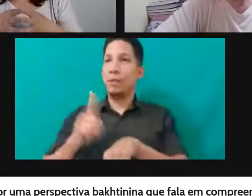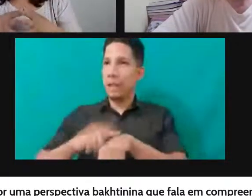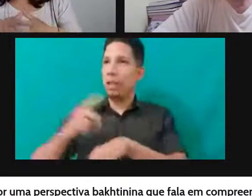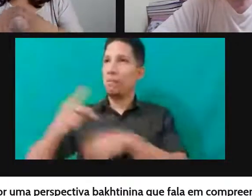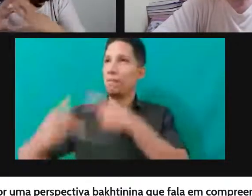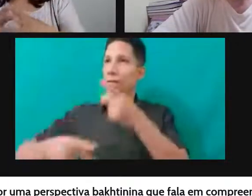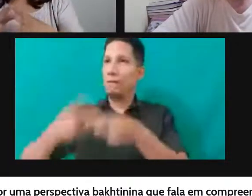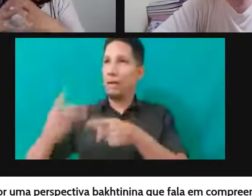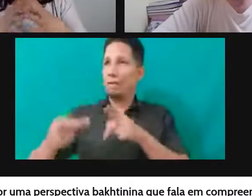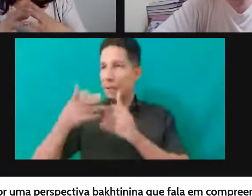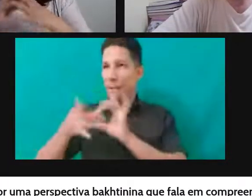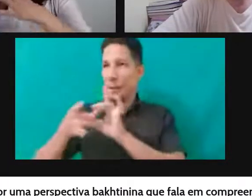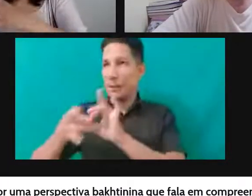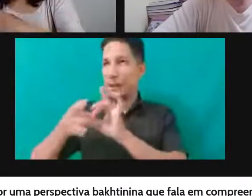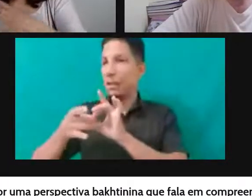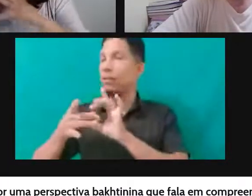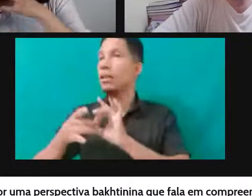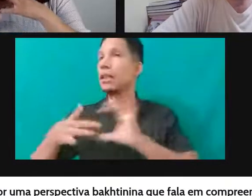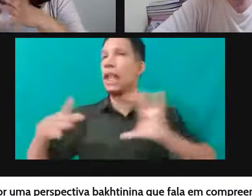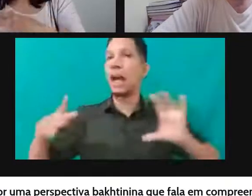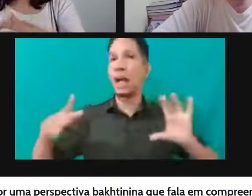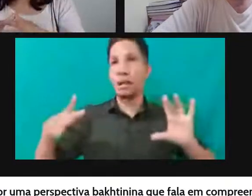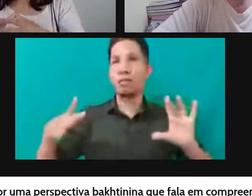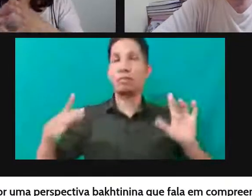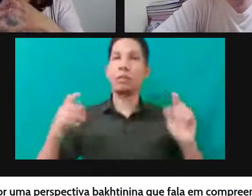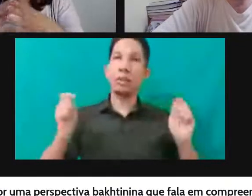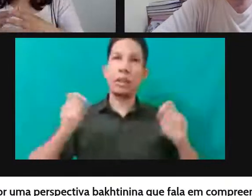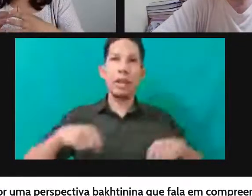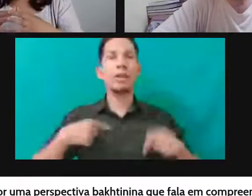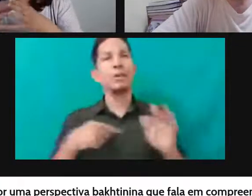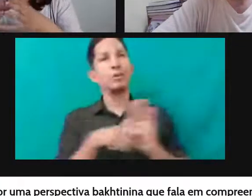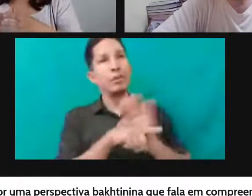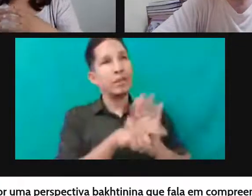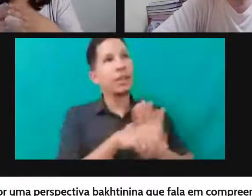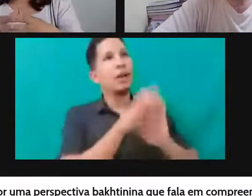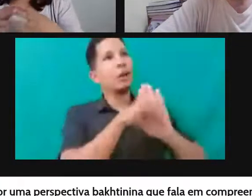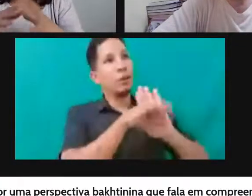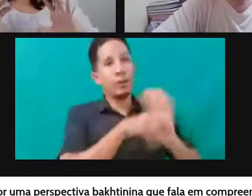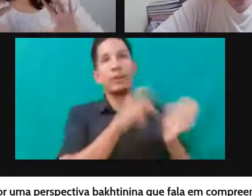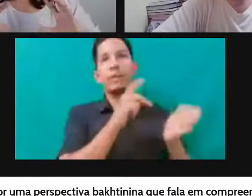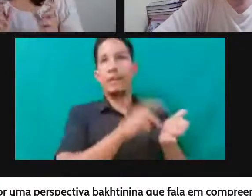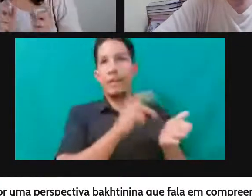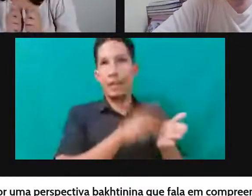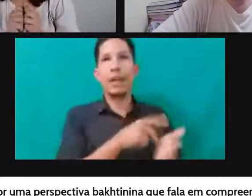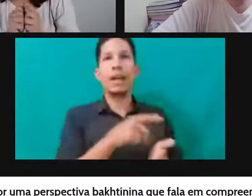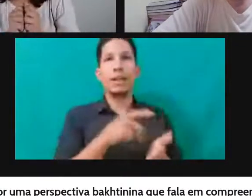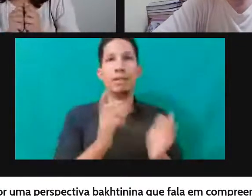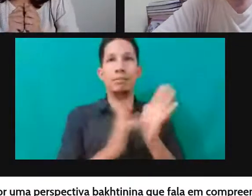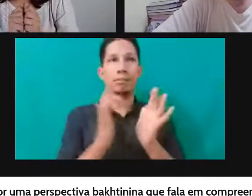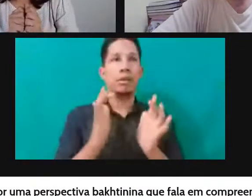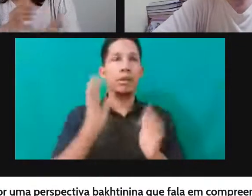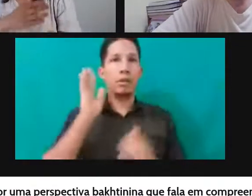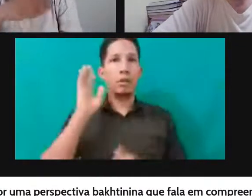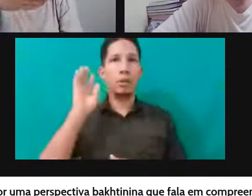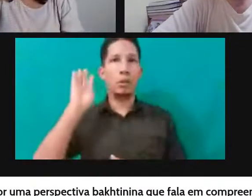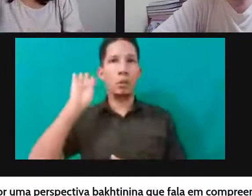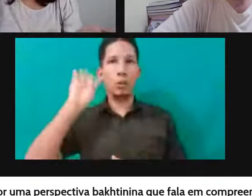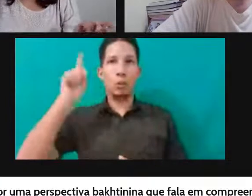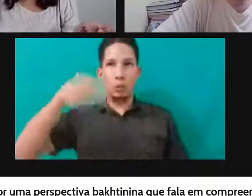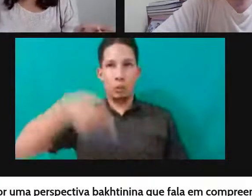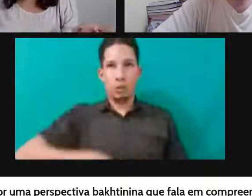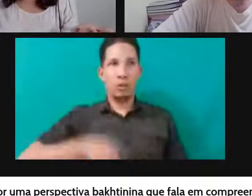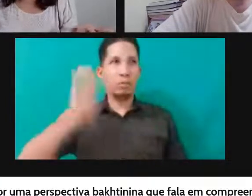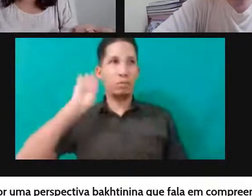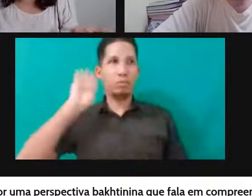é possível. E aí eu fui buscar, achei o conceito, realmente o conceito de Deaf-Hood, ela resumiu o conceito de uma forma, porque ela estava